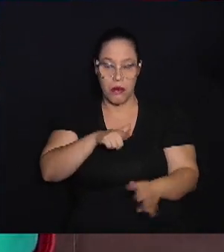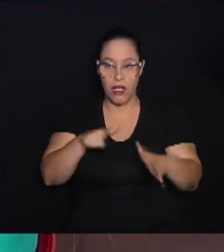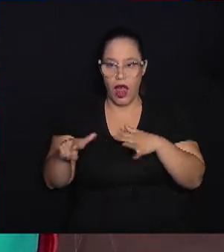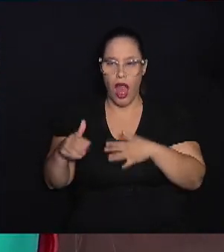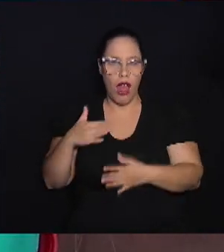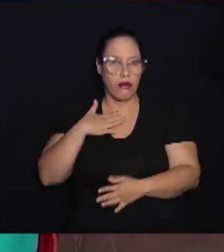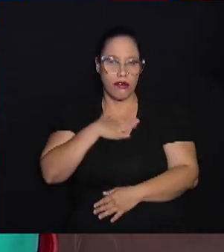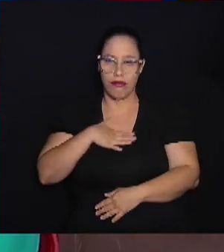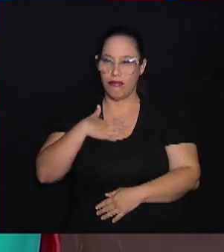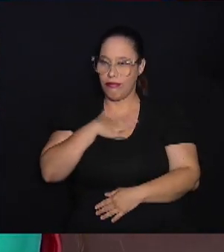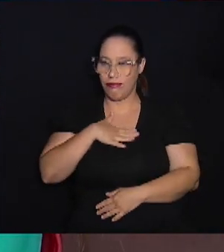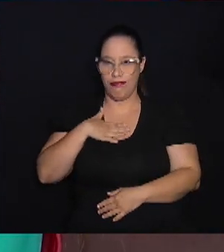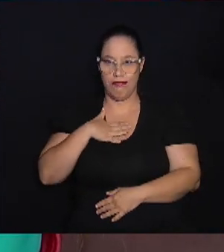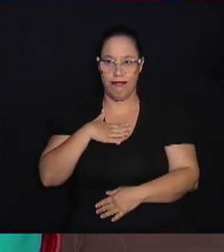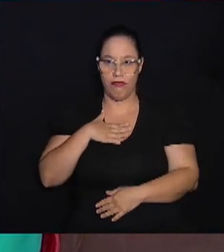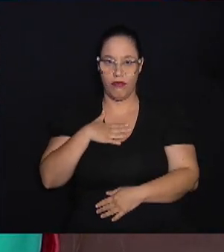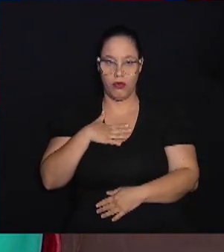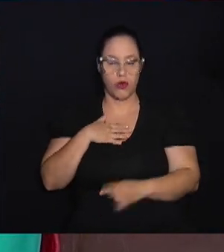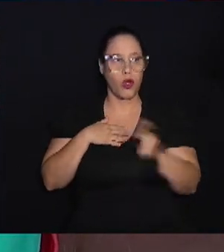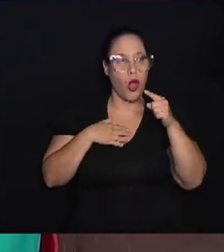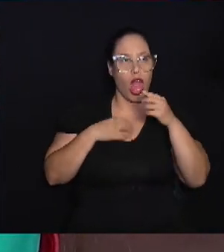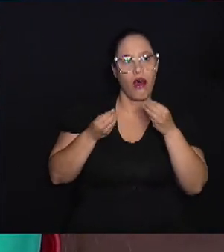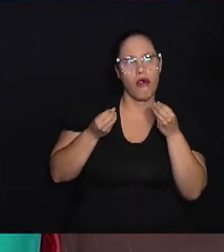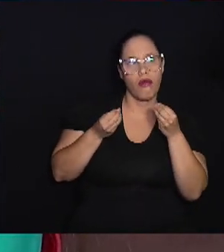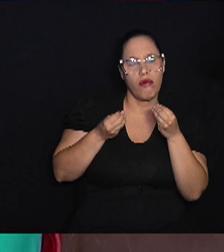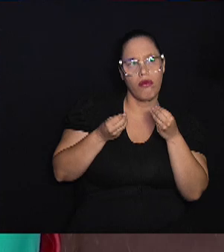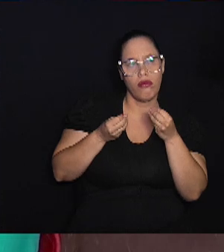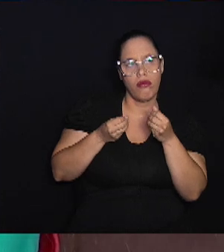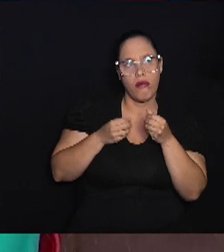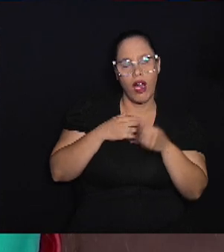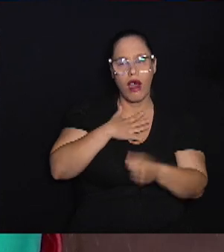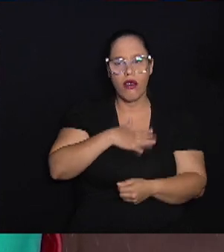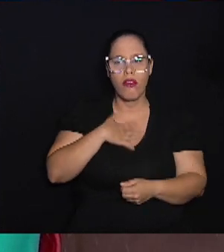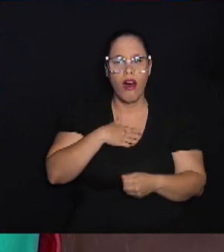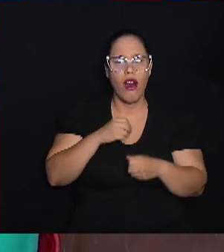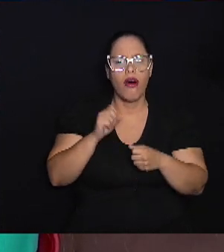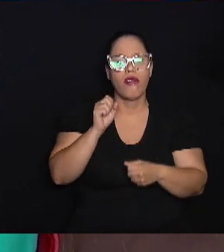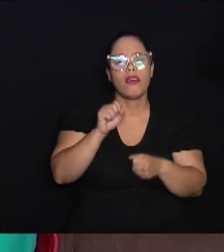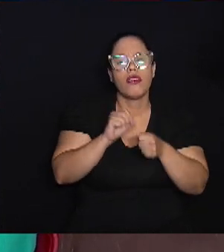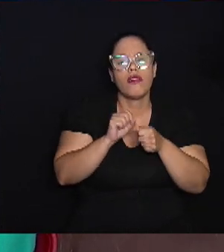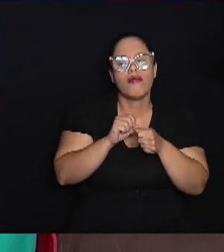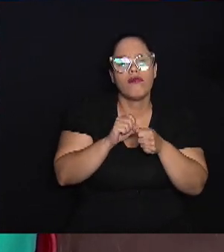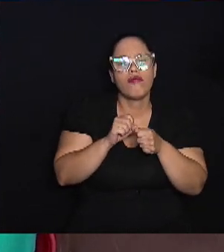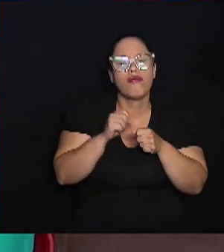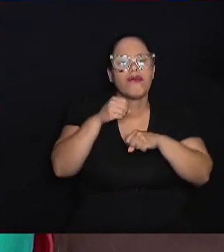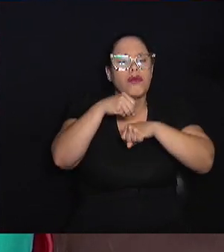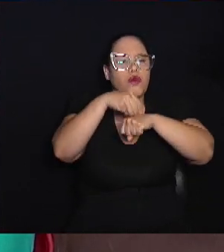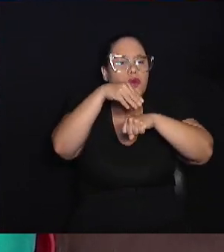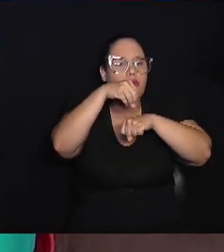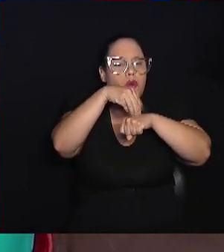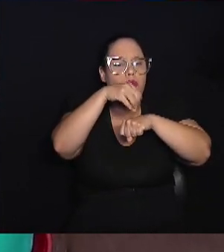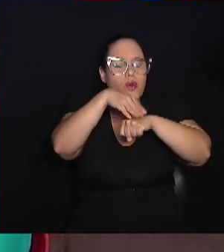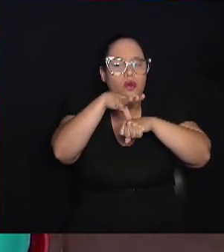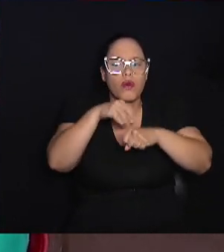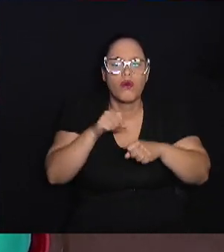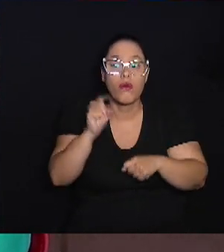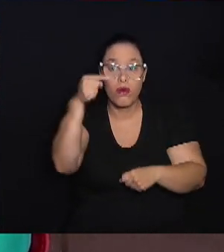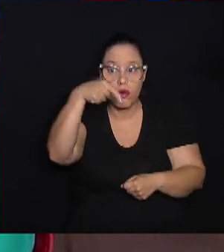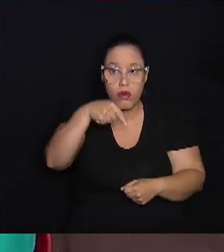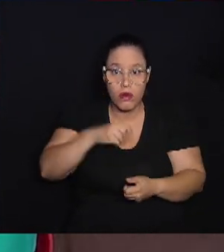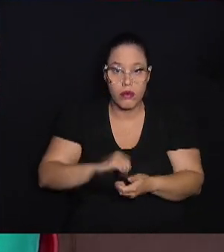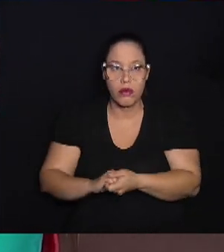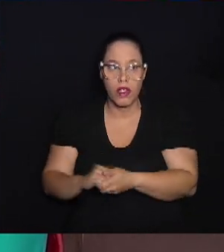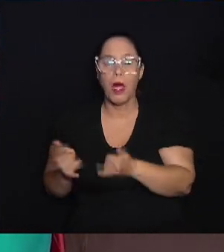bastante. O que você mais gosta aqui na colônia de fazer? O que você indica para quem quiser vir para cá?